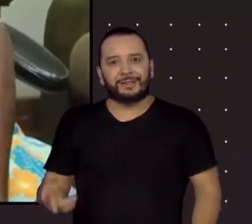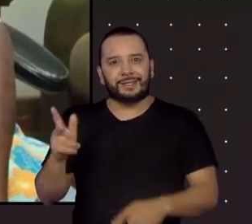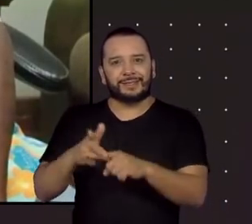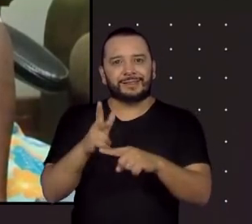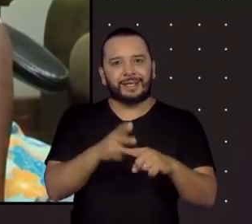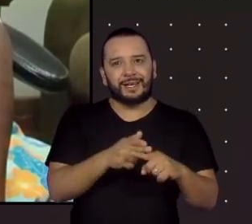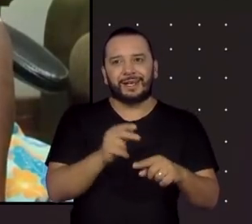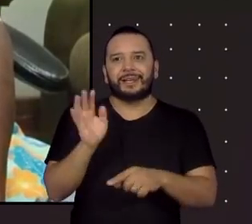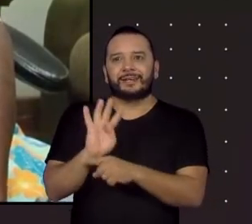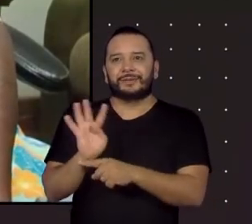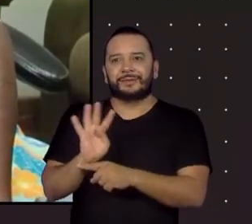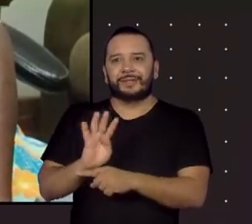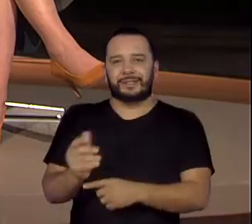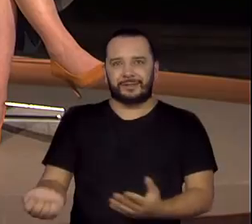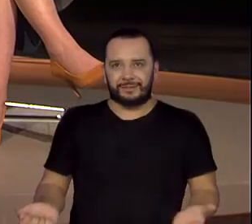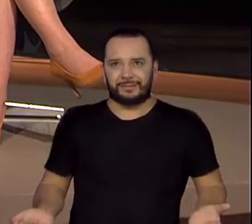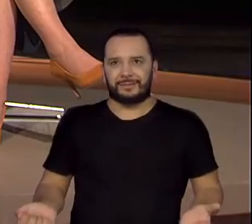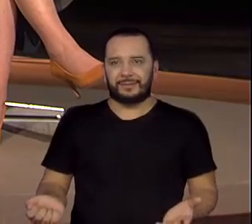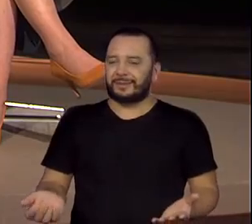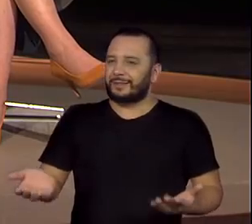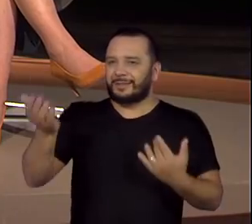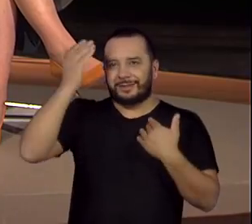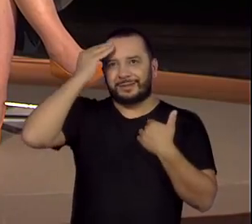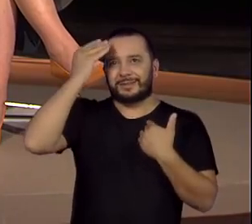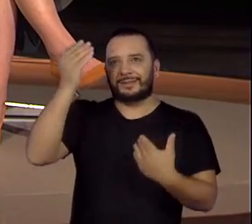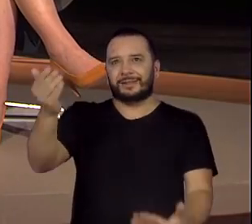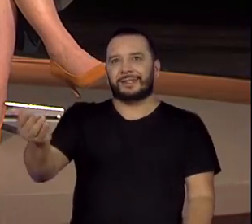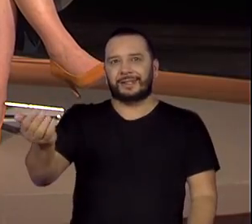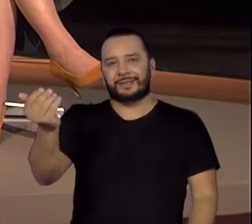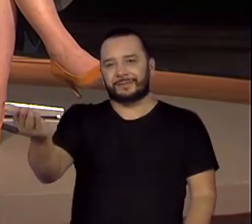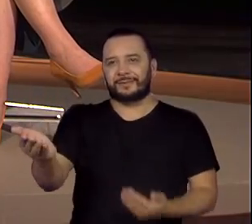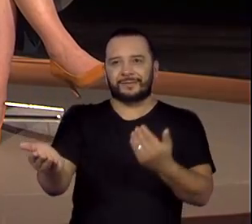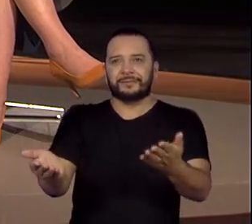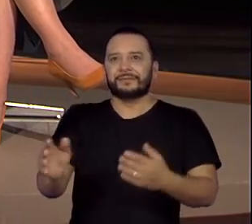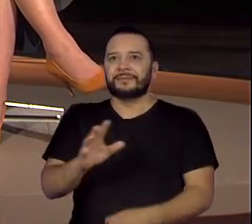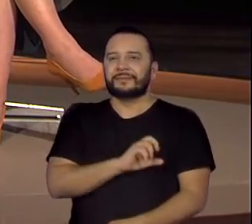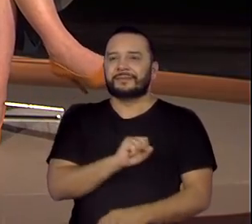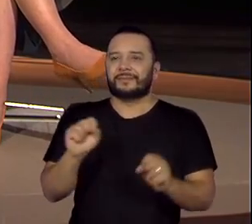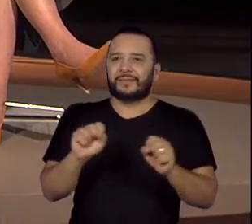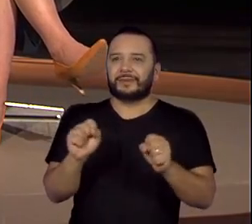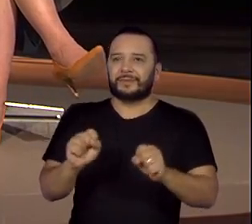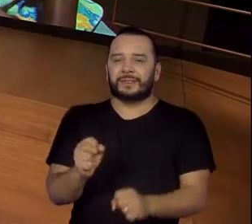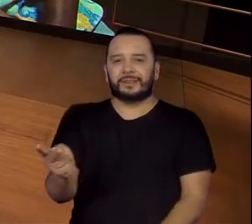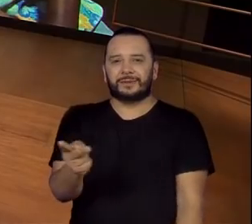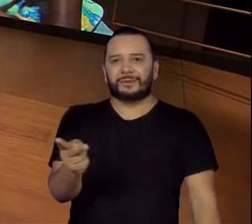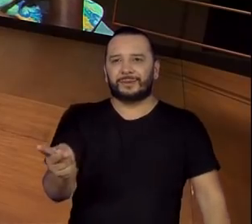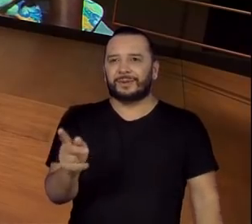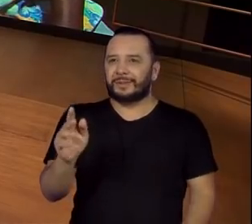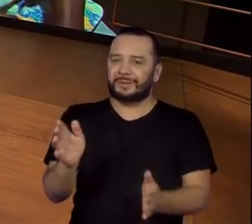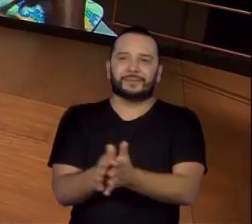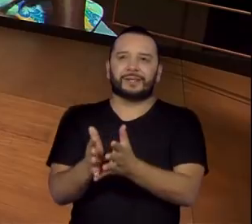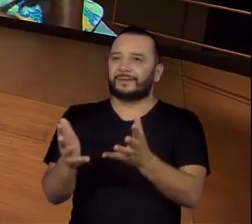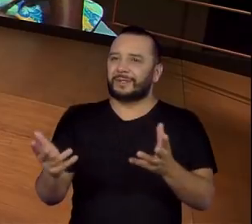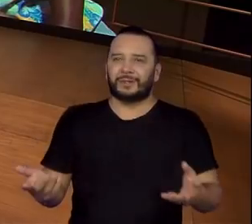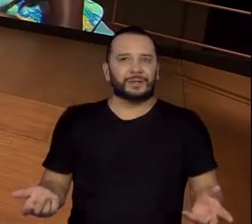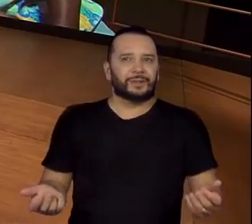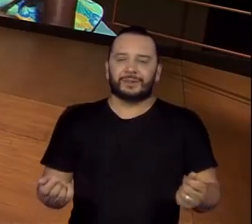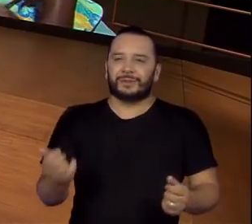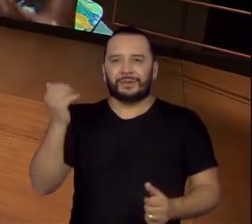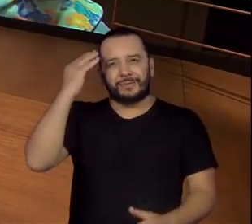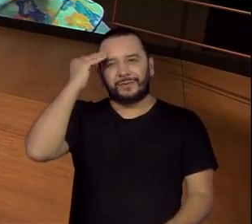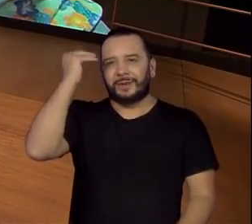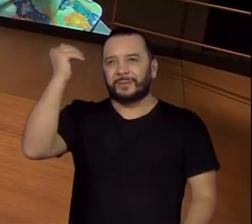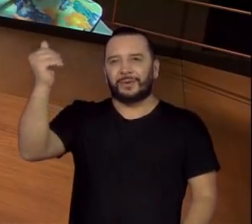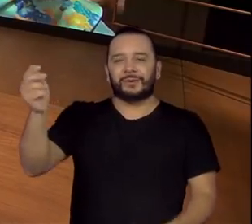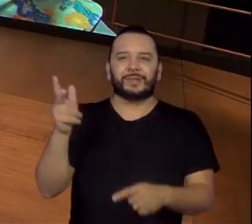filme, o quanto eu sou grato, já fã de todos eles, maravilhosos, sucesso absoluto a